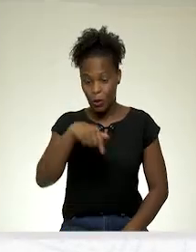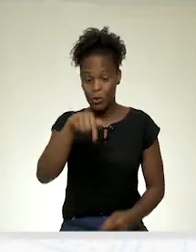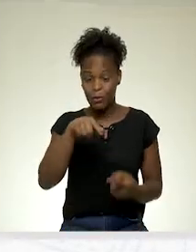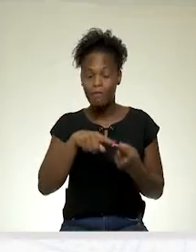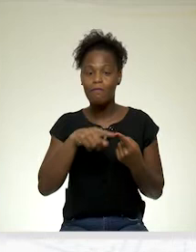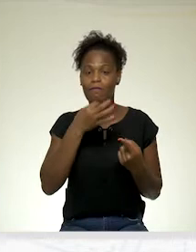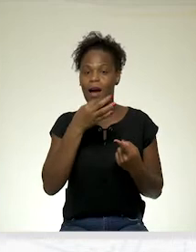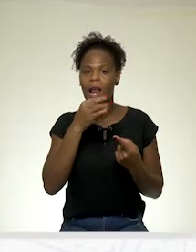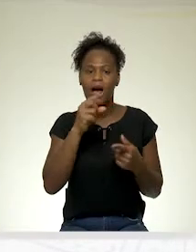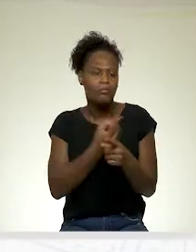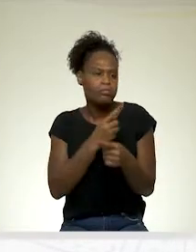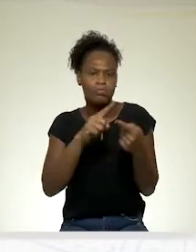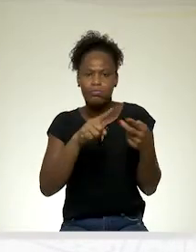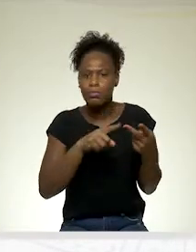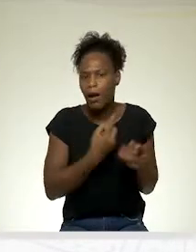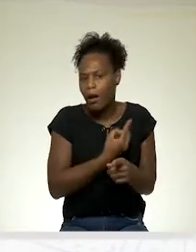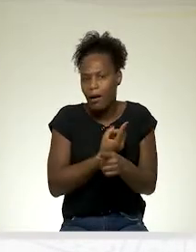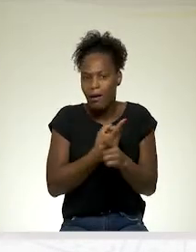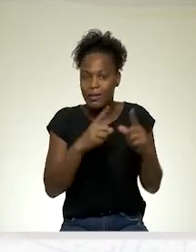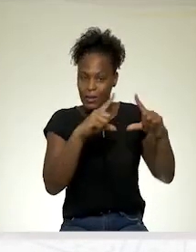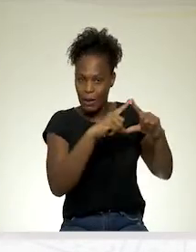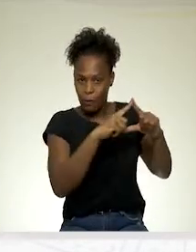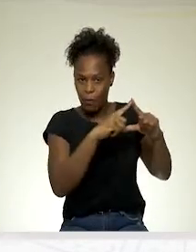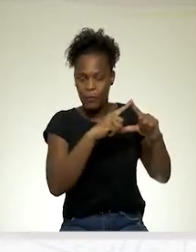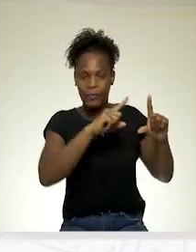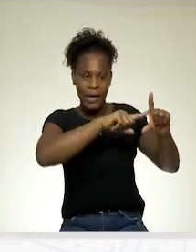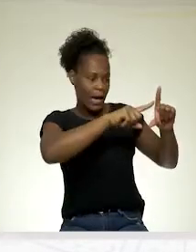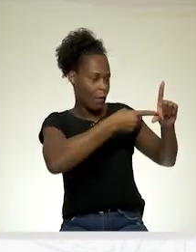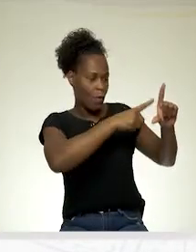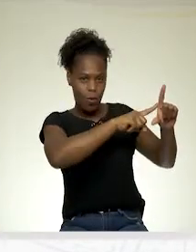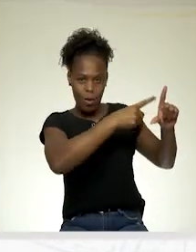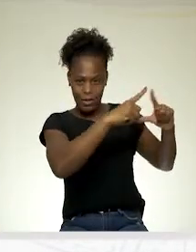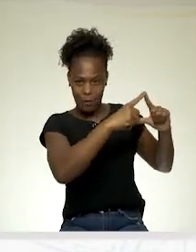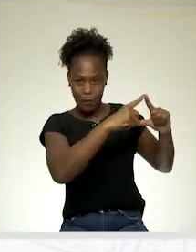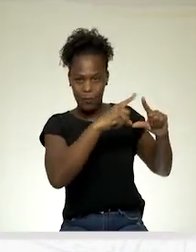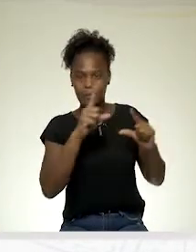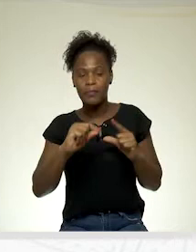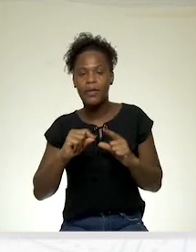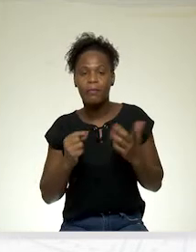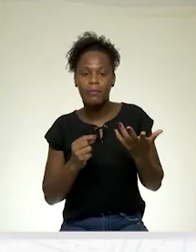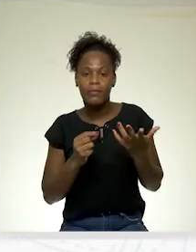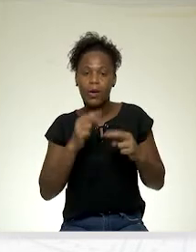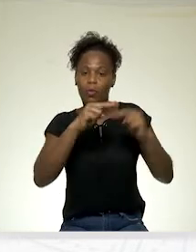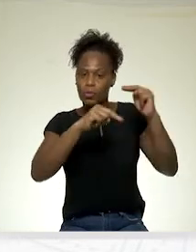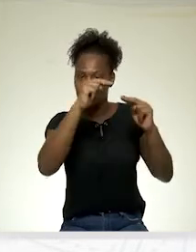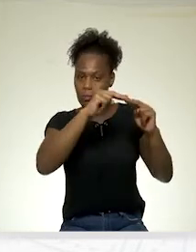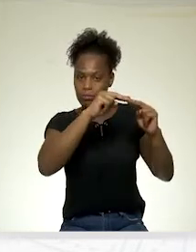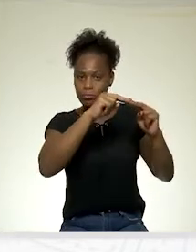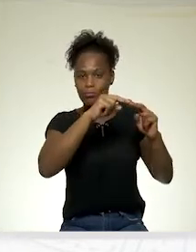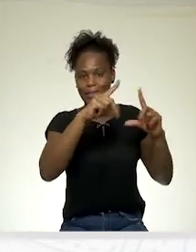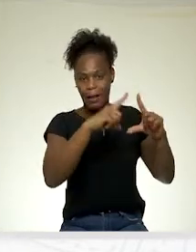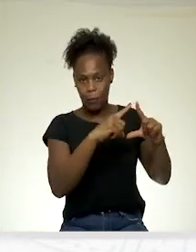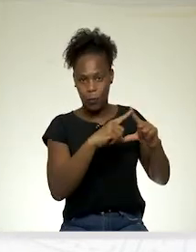sobre elementos de um triângulo, ângulos de um triângulo, construção de